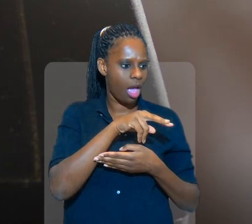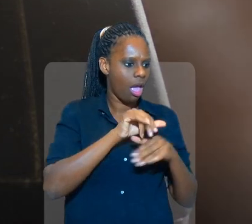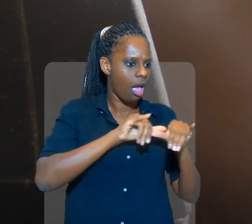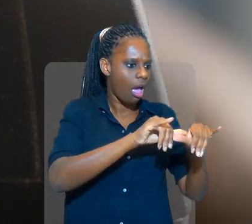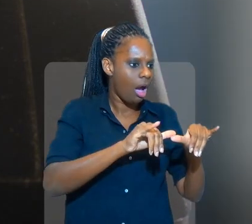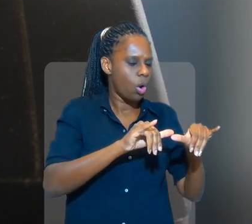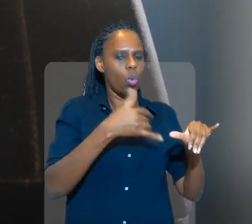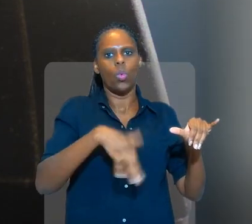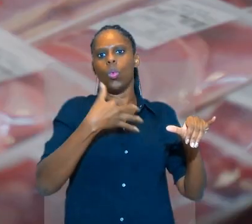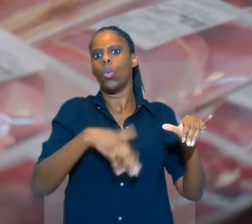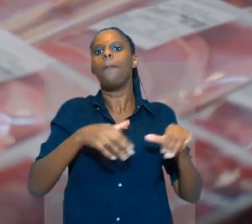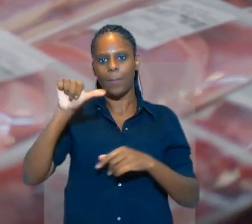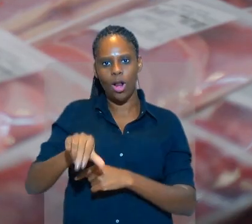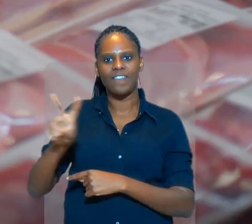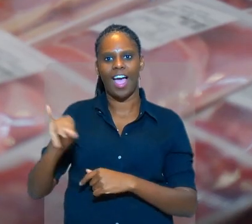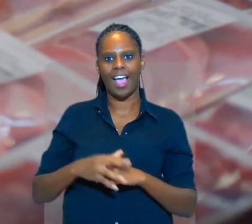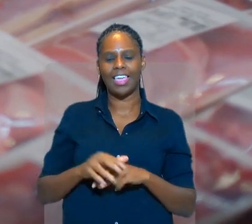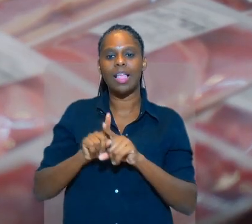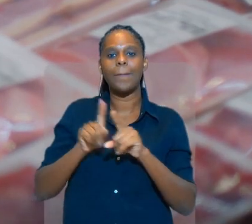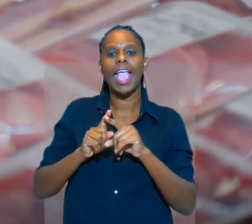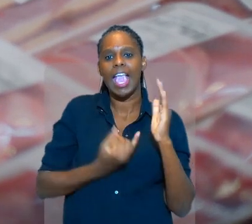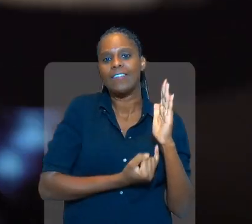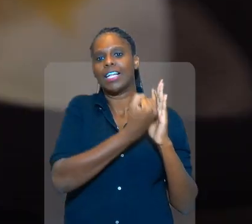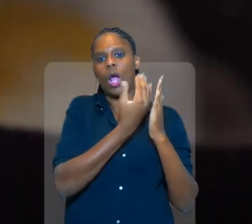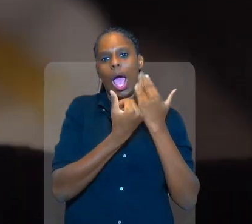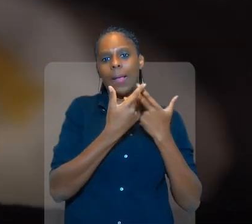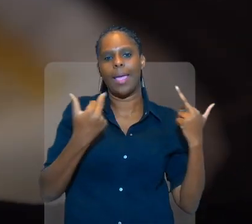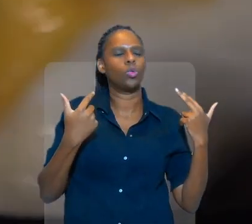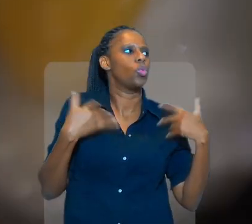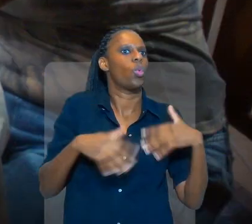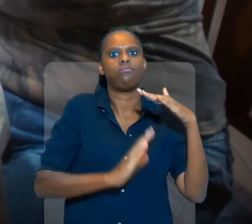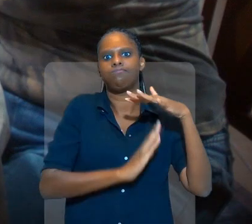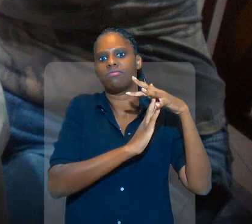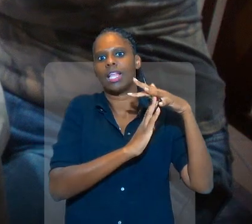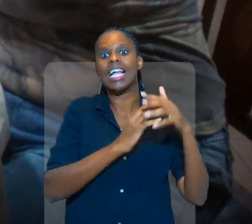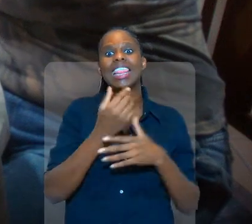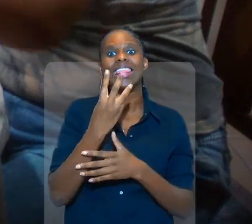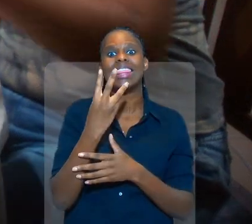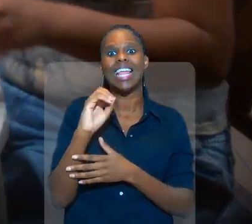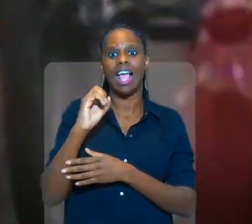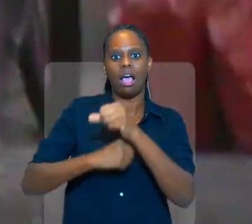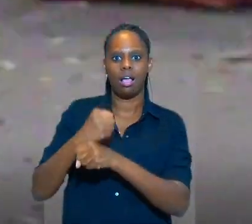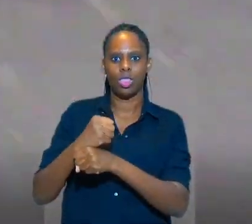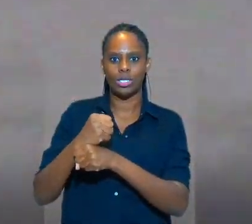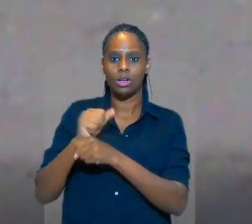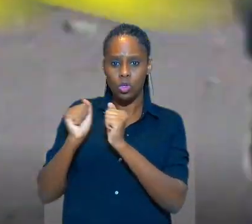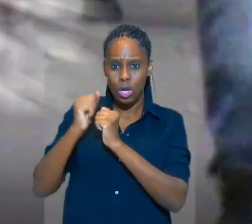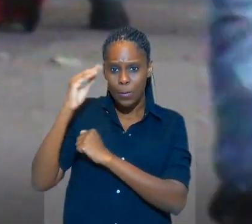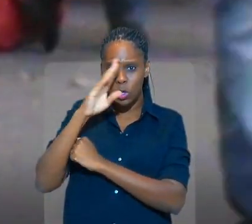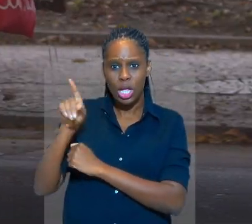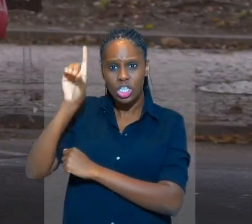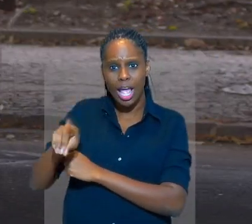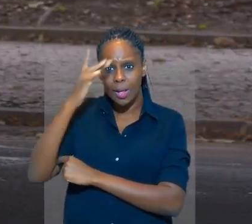no mercado vai piorar. A inflação dos alimentos já atingiu seu maior valor em 30 anos. Com Bolsonaro,